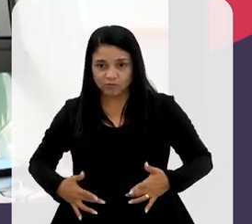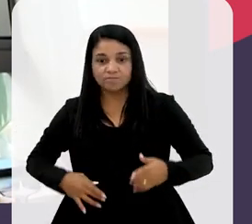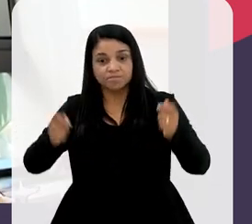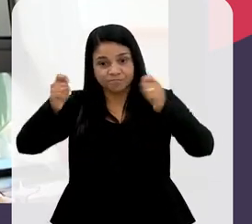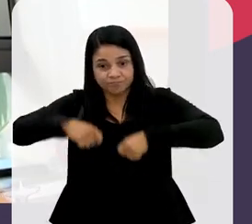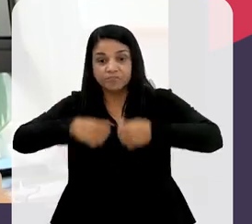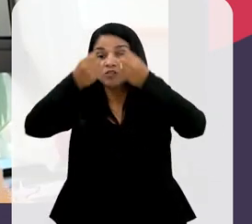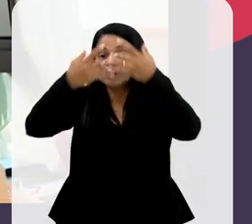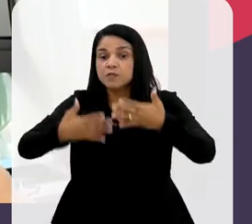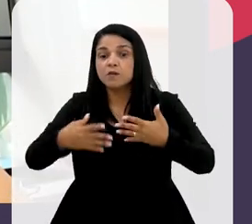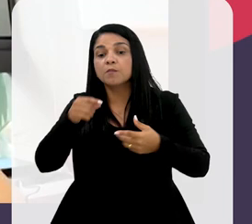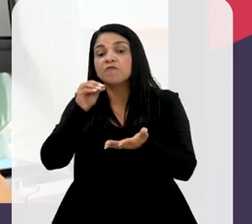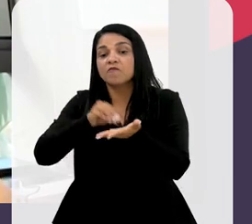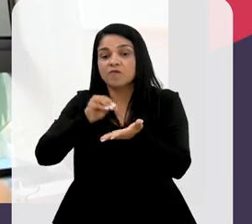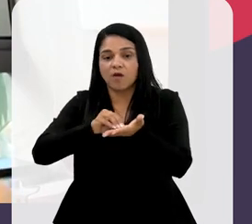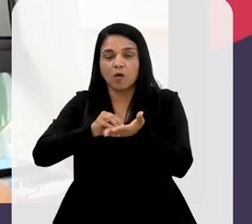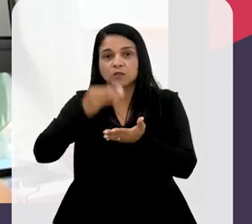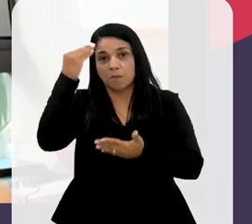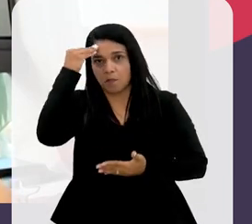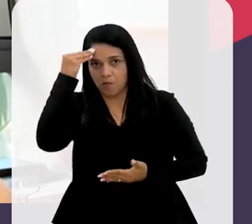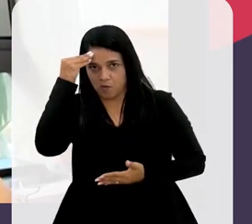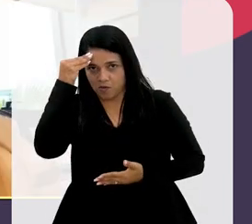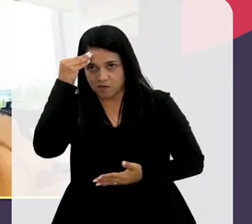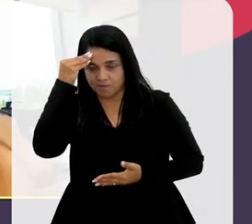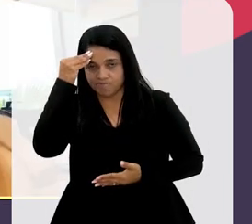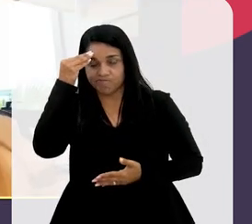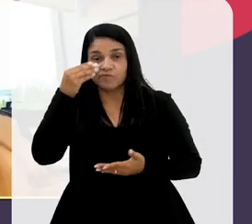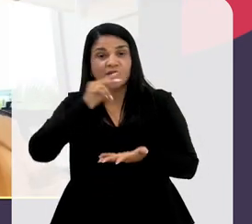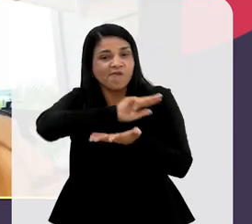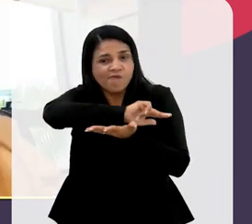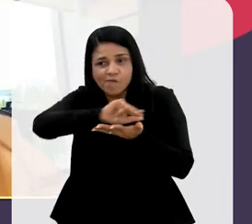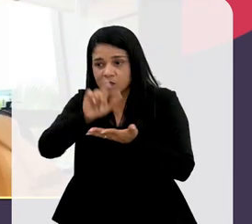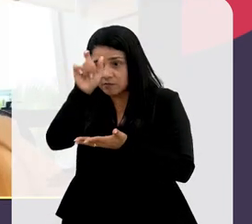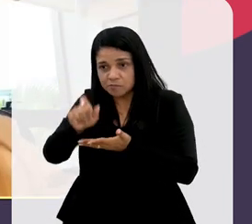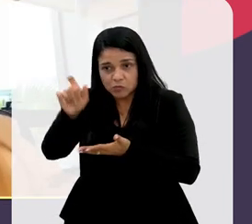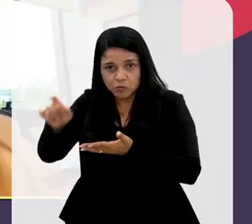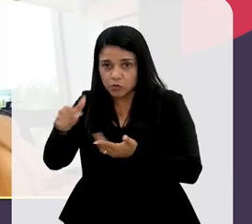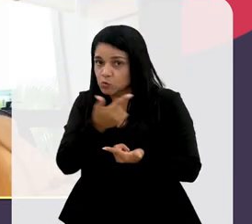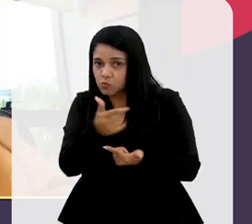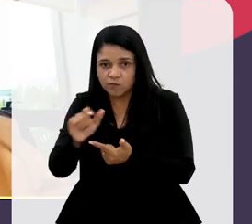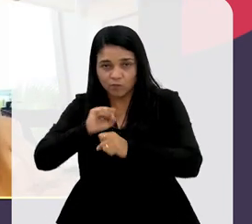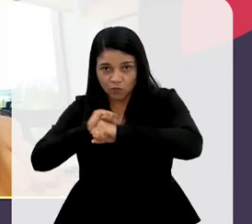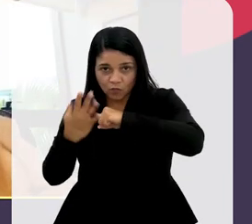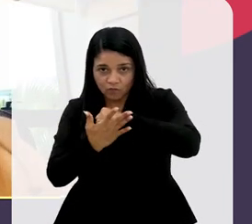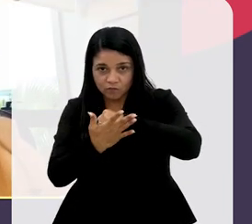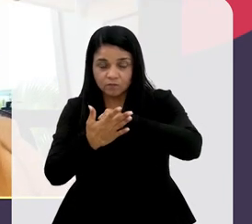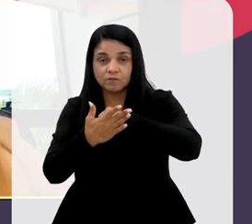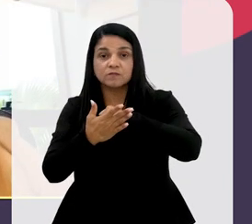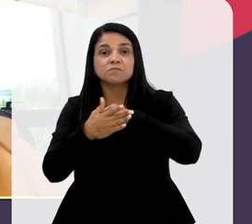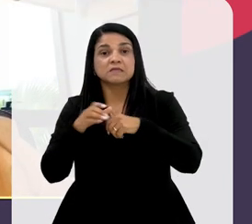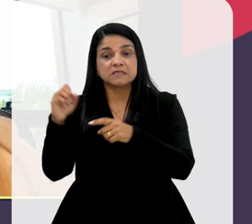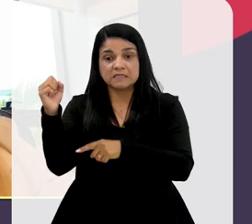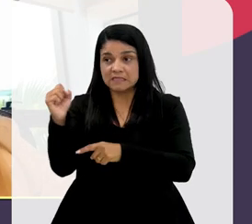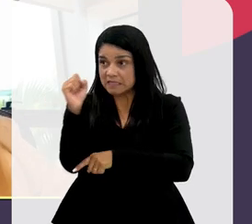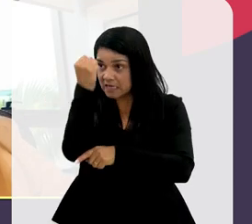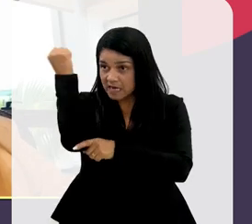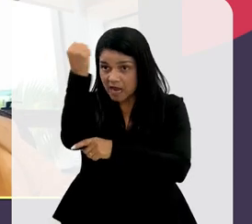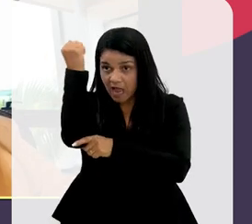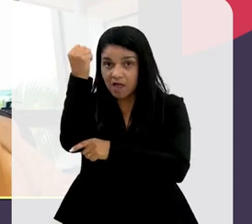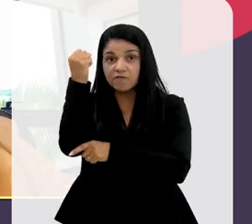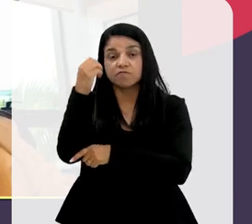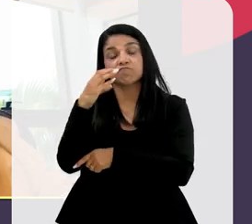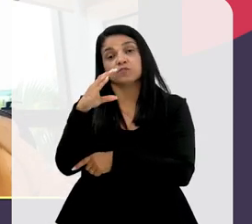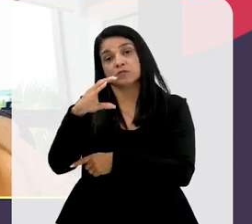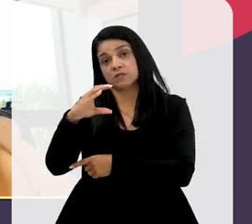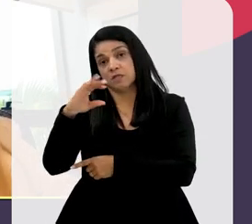Moza, você ter essas alterações de memória. Então, vários pacientes que não tiveram Covid e que têm um quadro